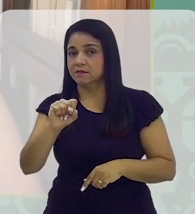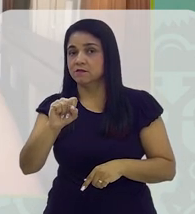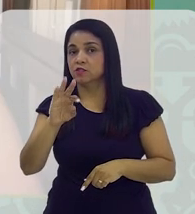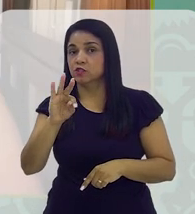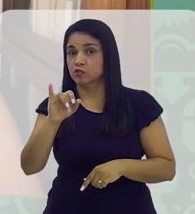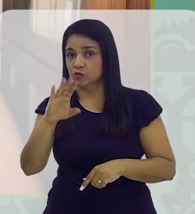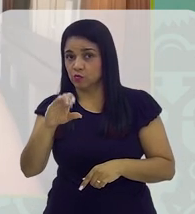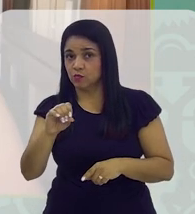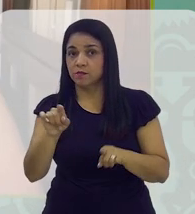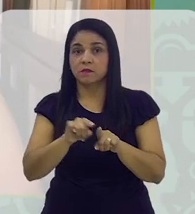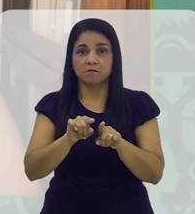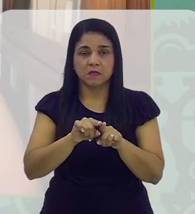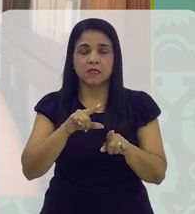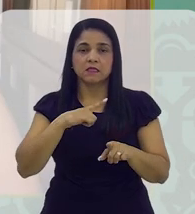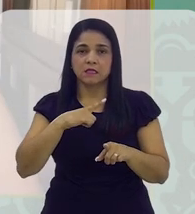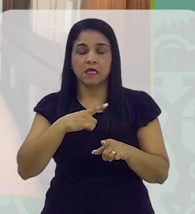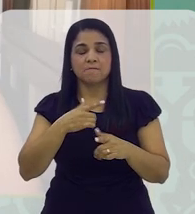muita